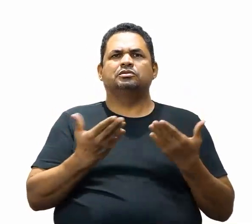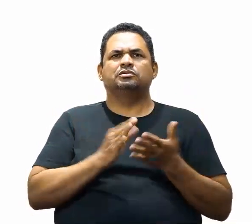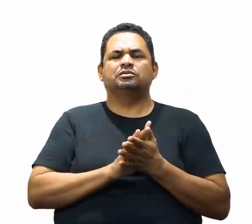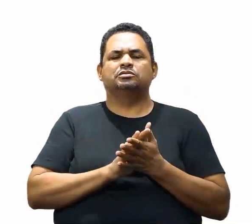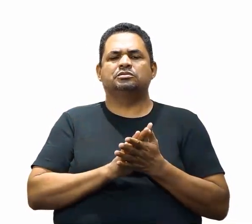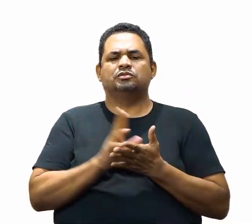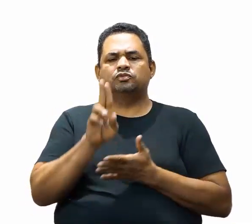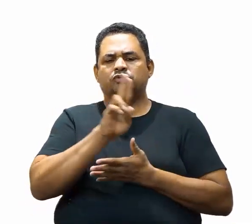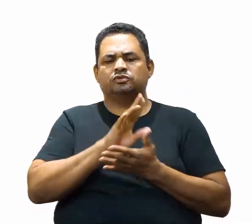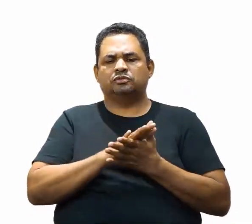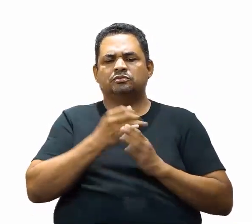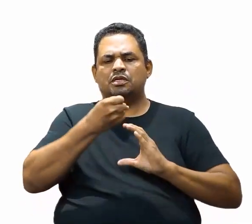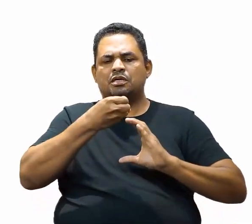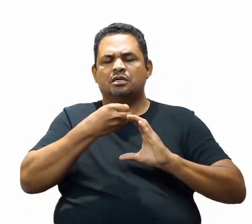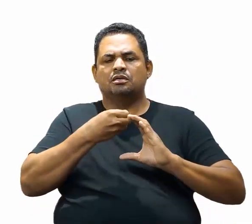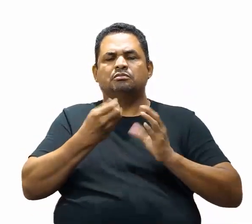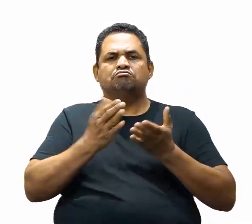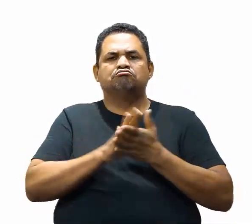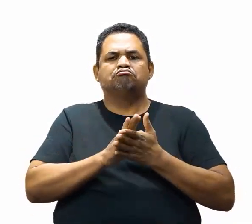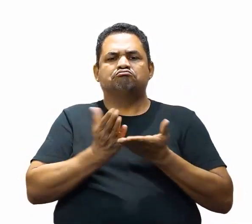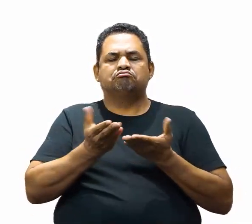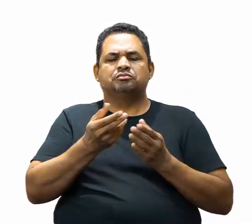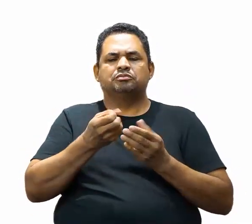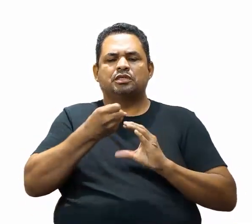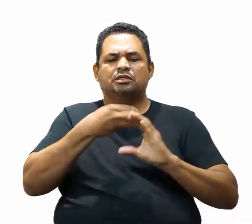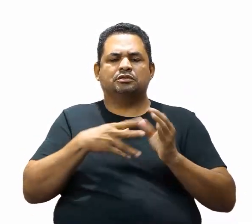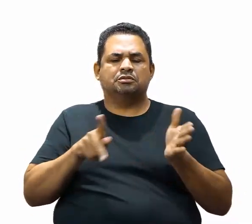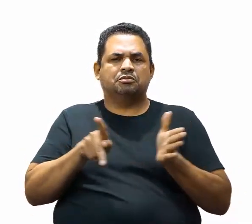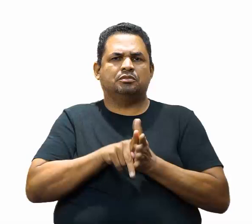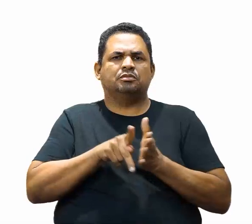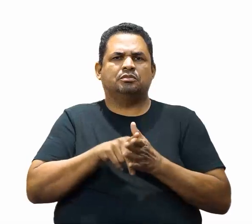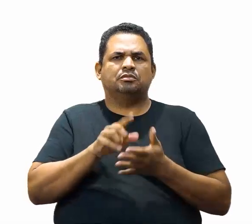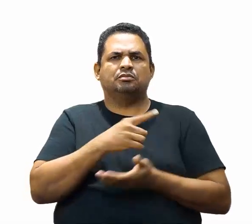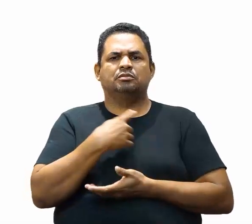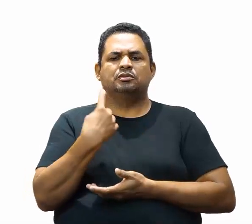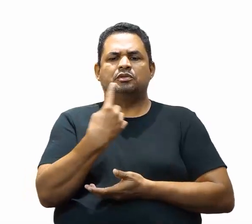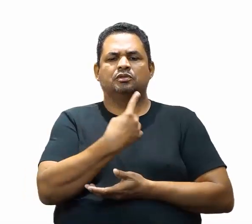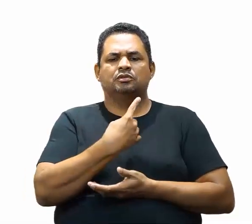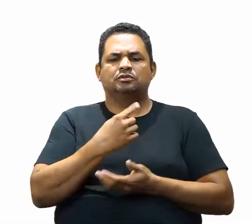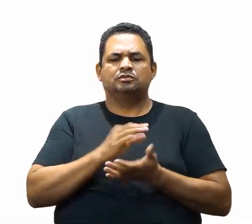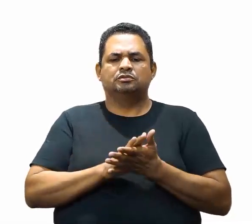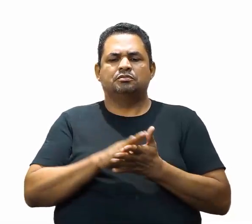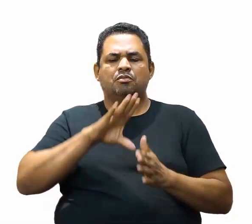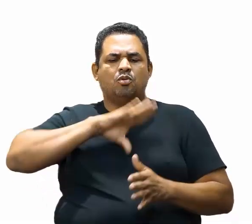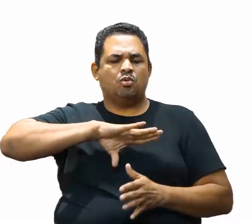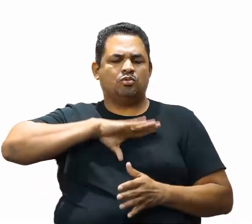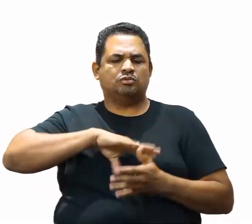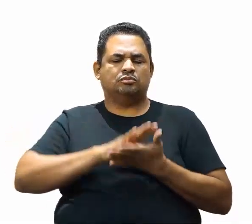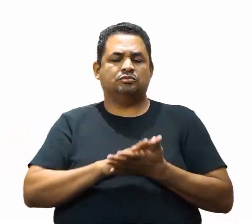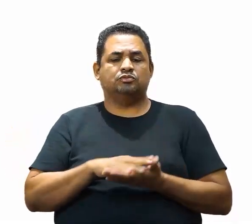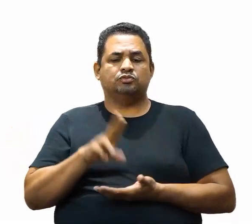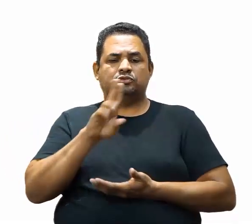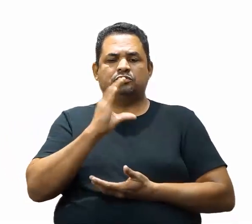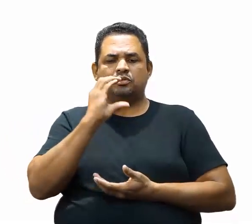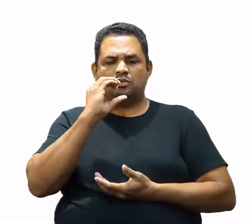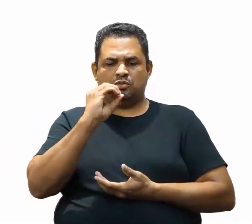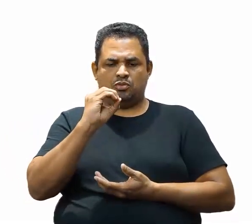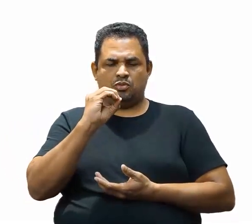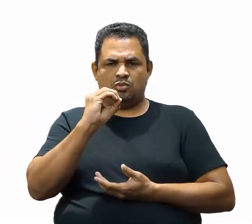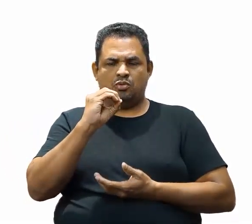específicas, que, por exemplo, na língua portuguesa, nós utilizamos o para fazer esse papel, porque o ele